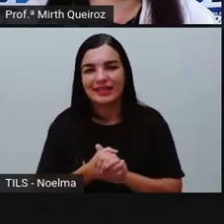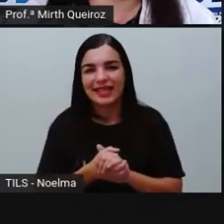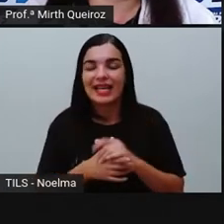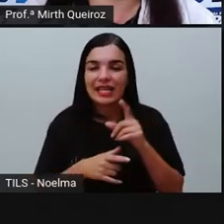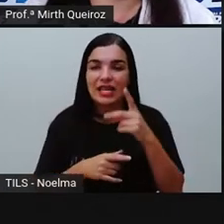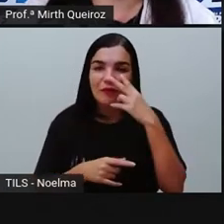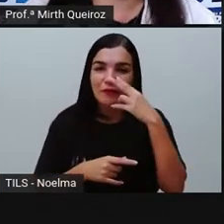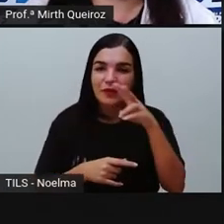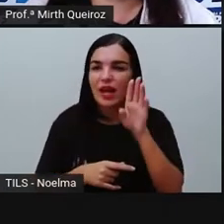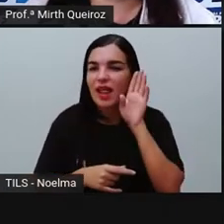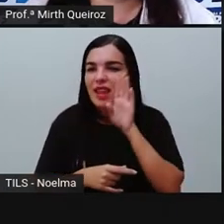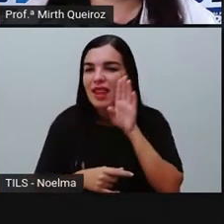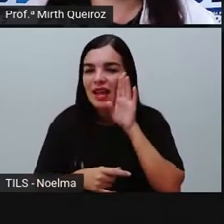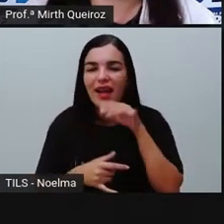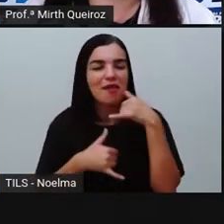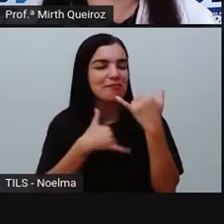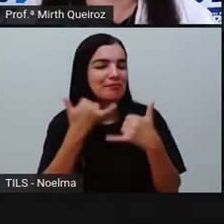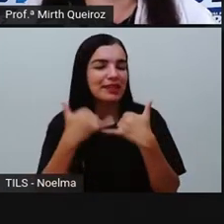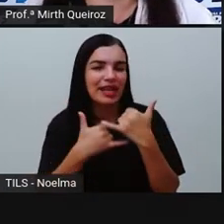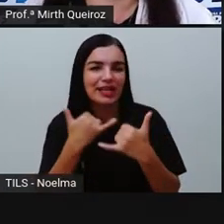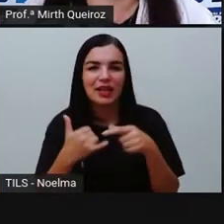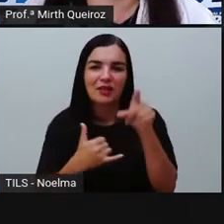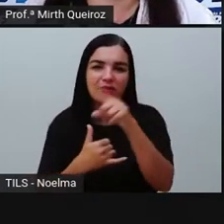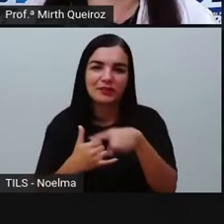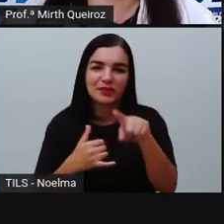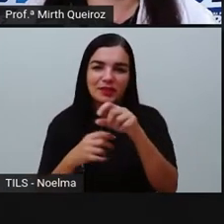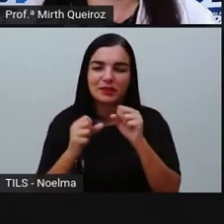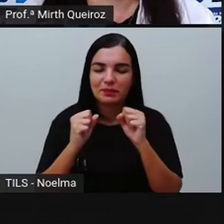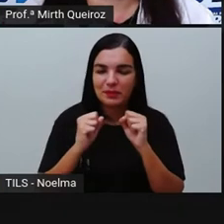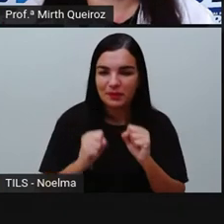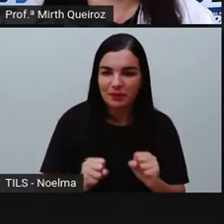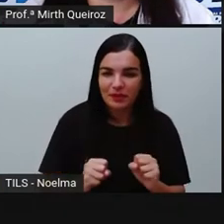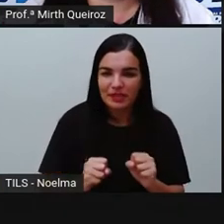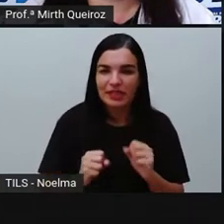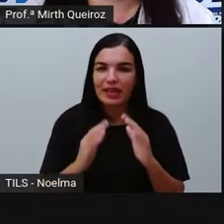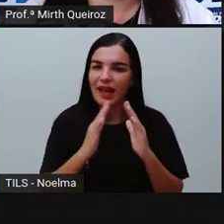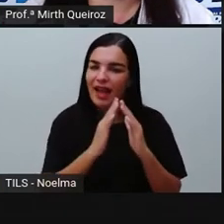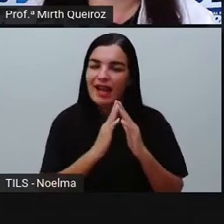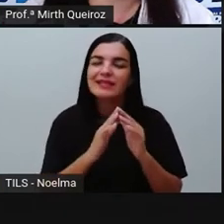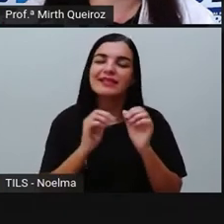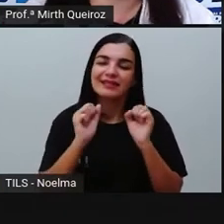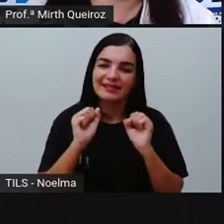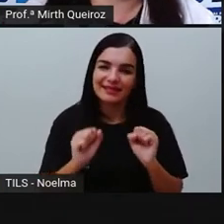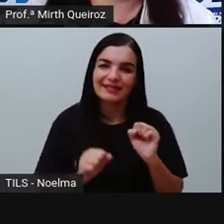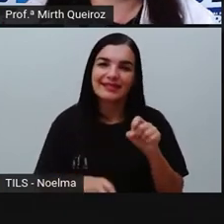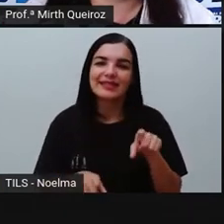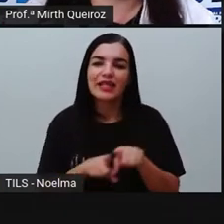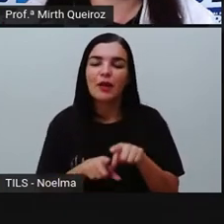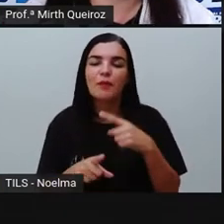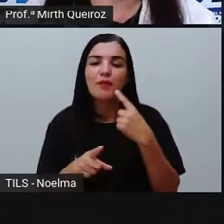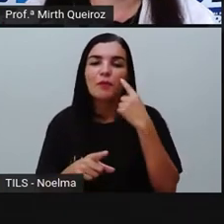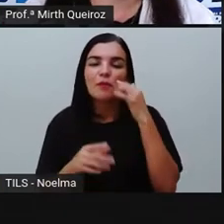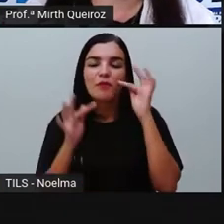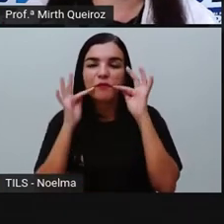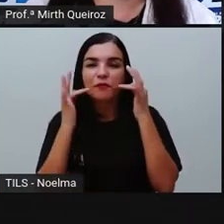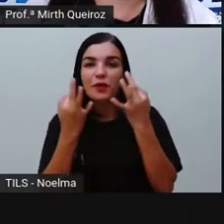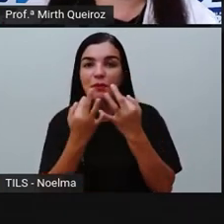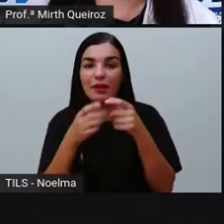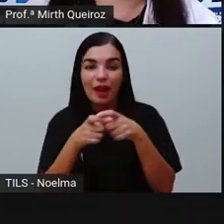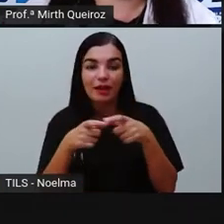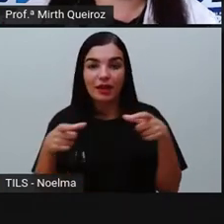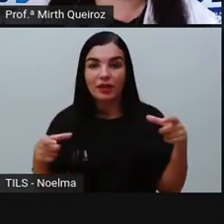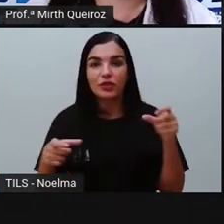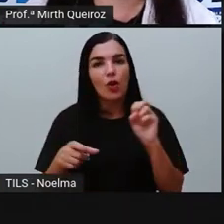bem legal, bem divertida que vocês podem estar fazendo na casa de vocês, para quem tem uma família maior, ou